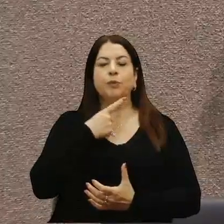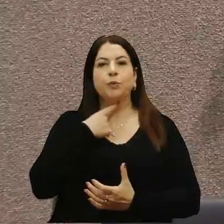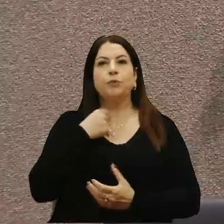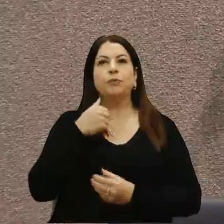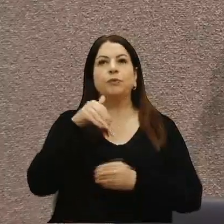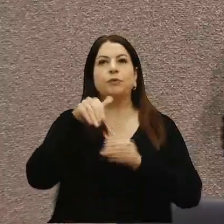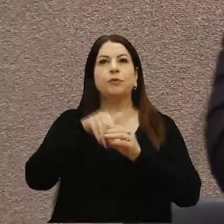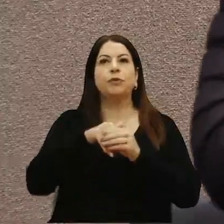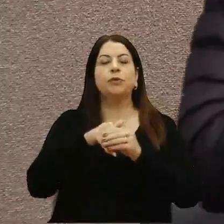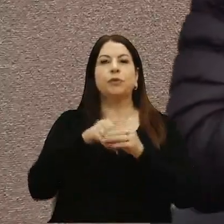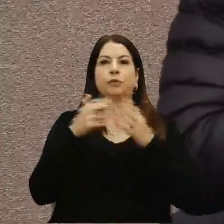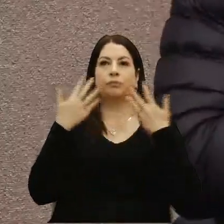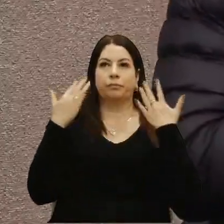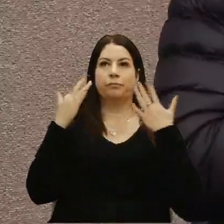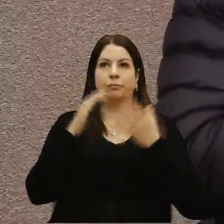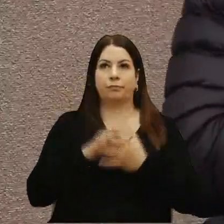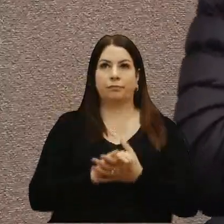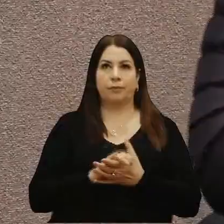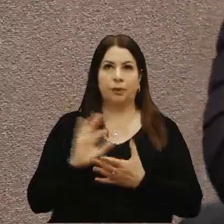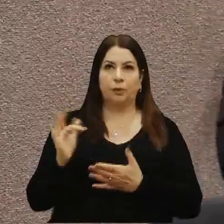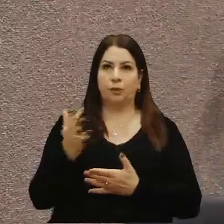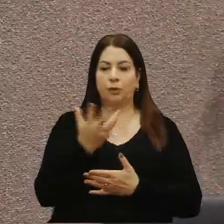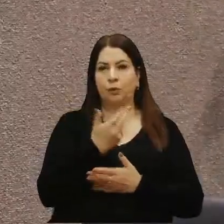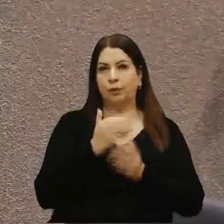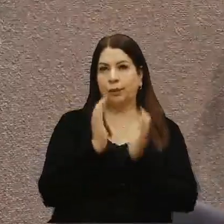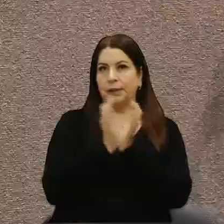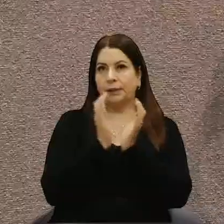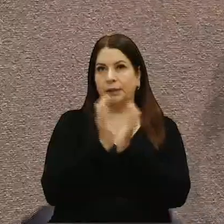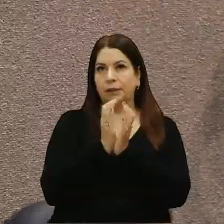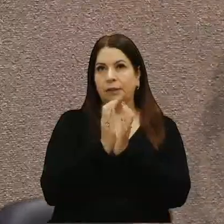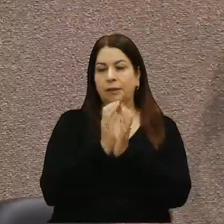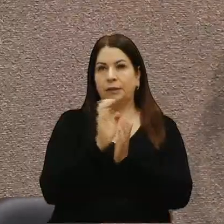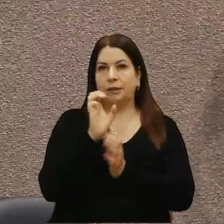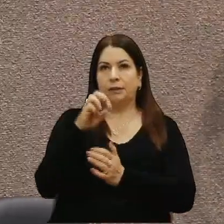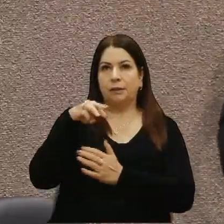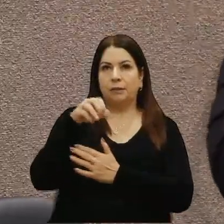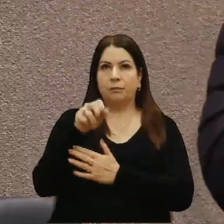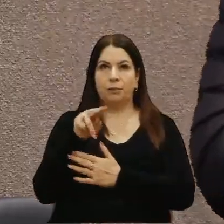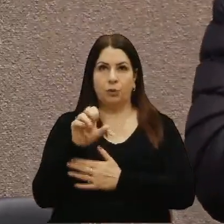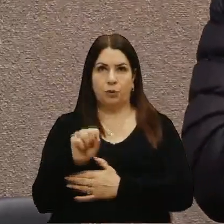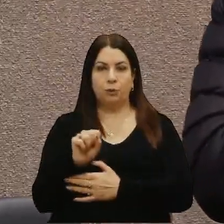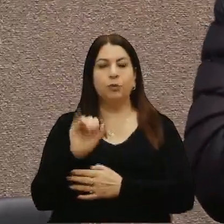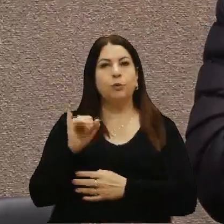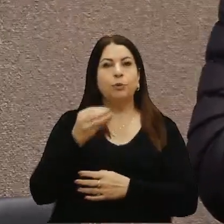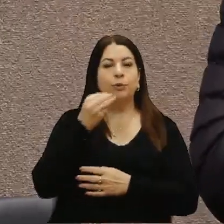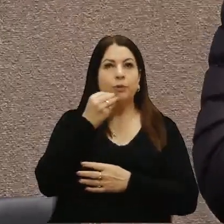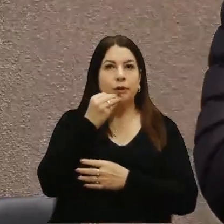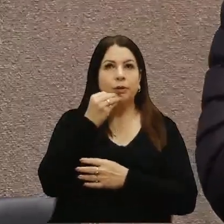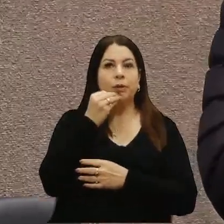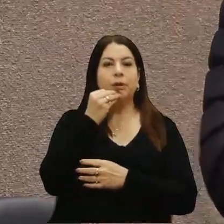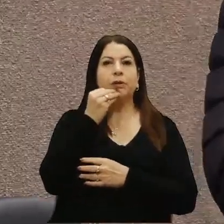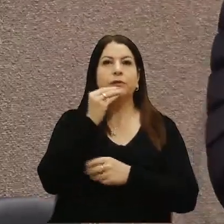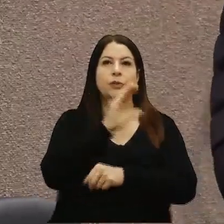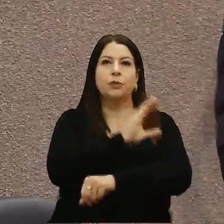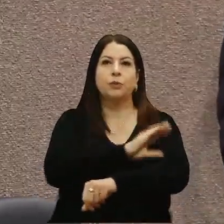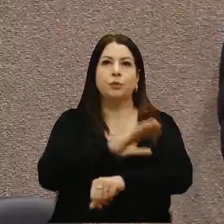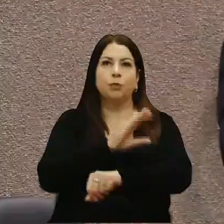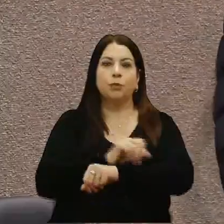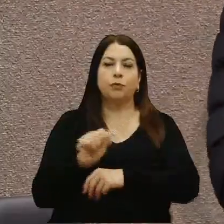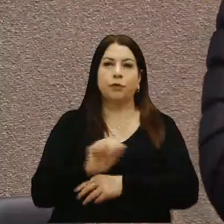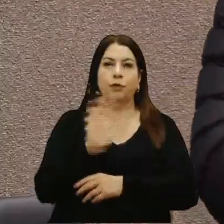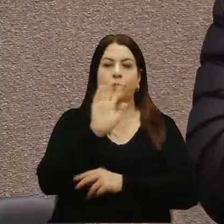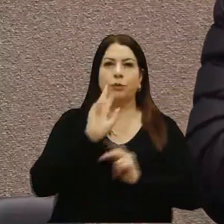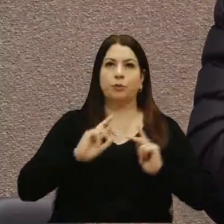voto de congratulações a toda a equipe do Emaús. Tive a oportunidade de fazer um curso de valores humanos